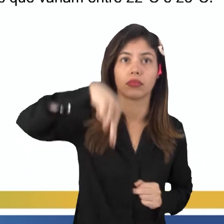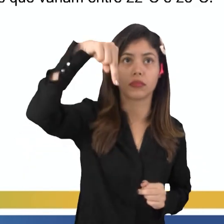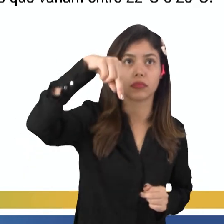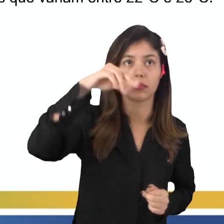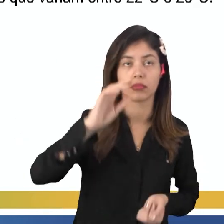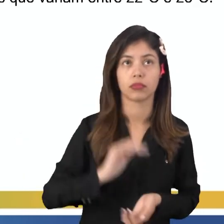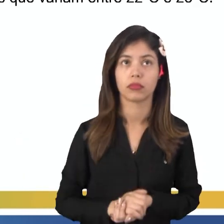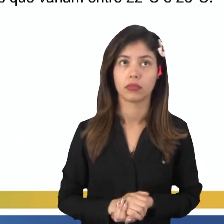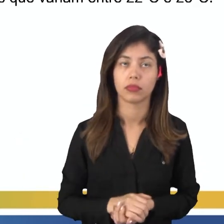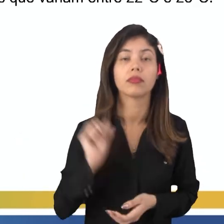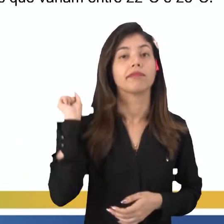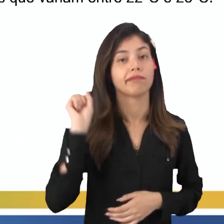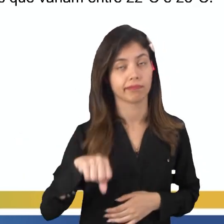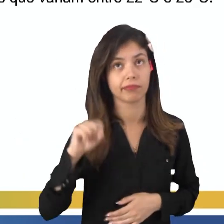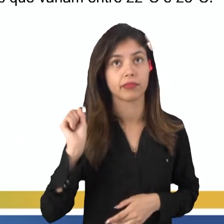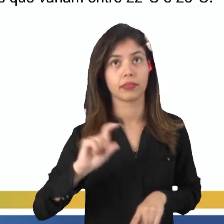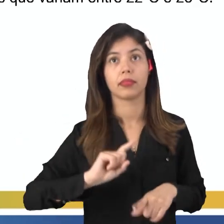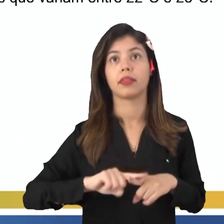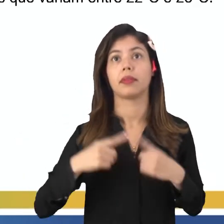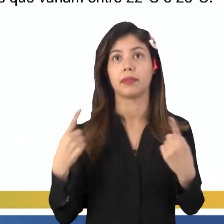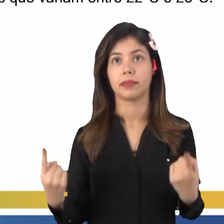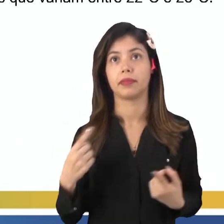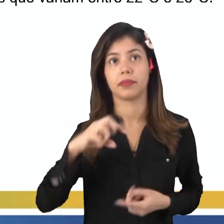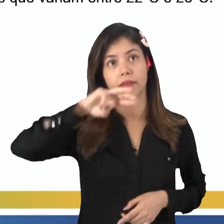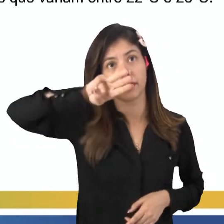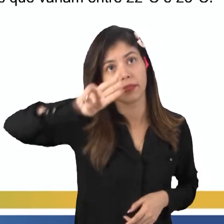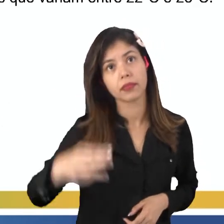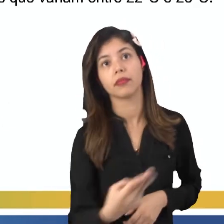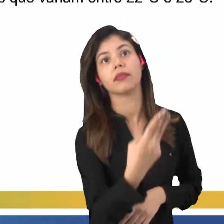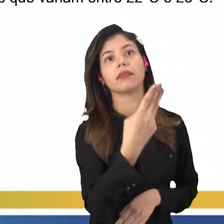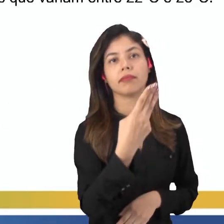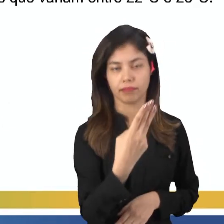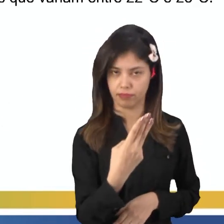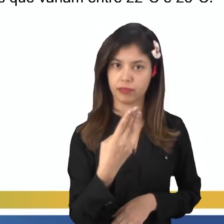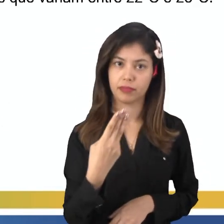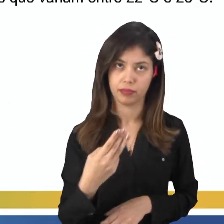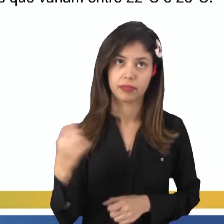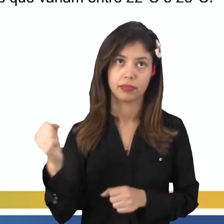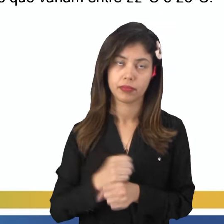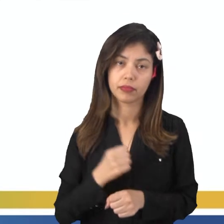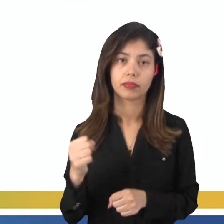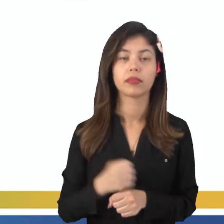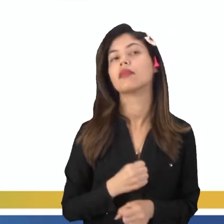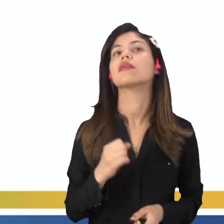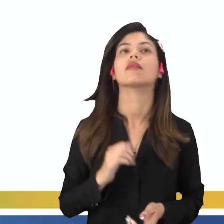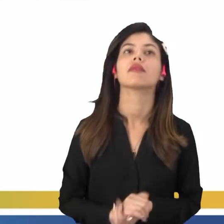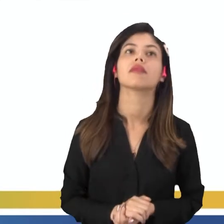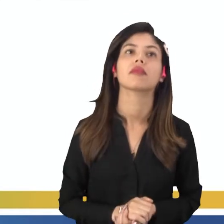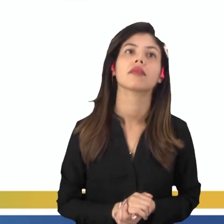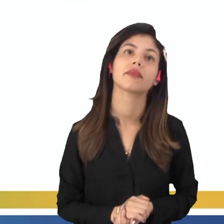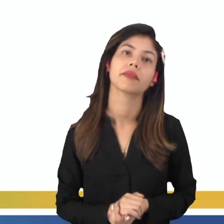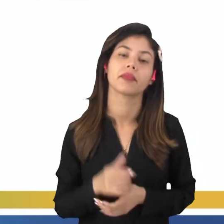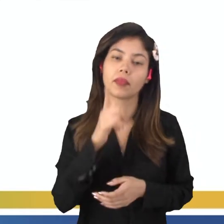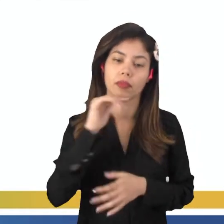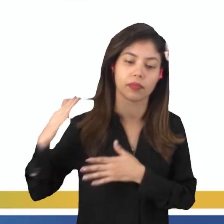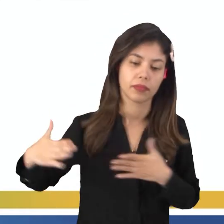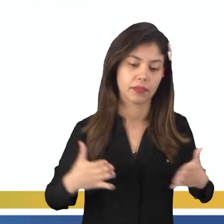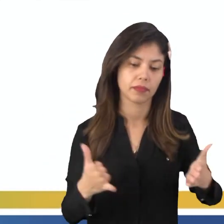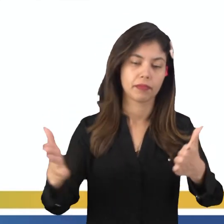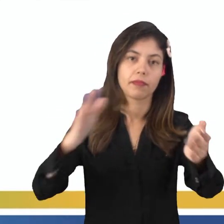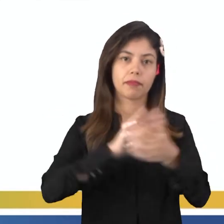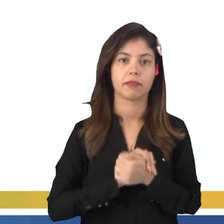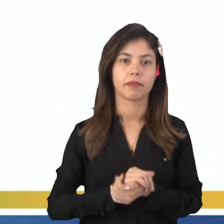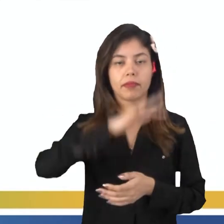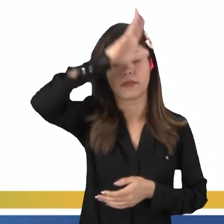norte da Amazônia, aí sim, mais de 3.000 milímetros por ano. Em relação à bacia